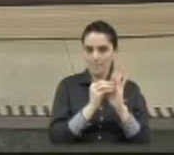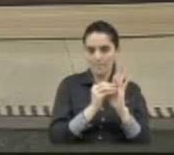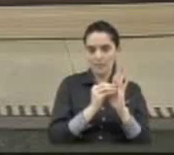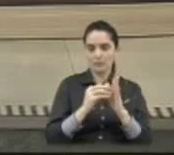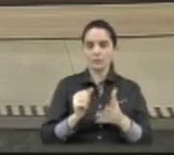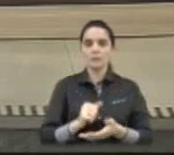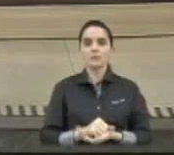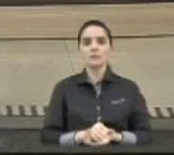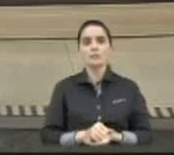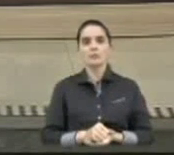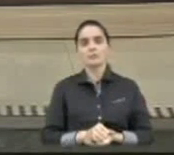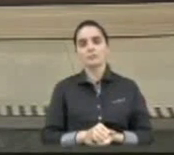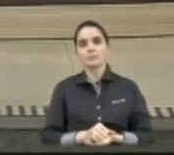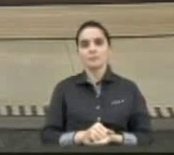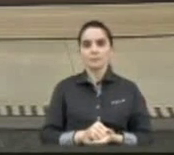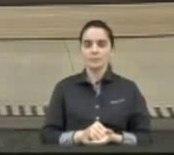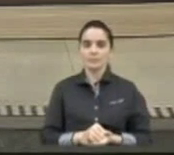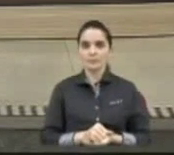pareceres favoráveis